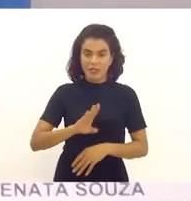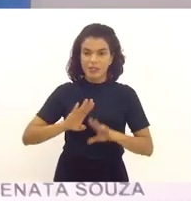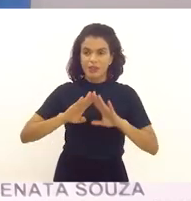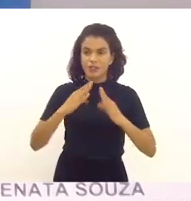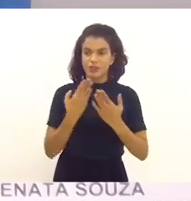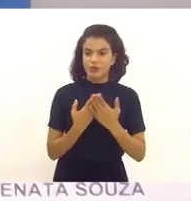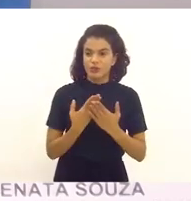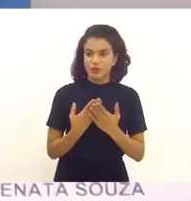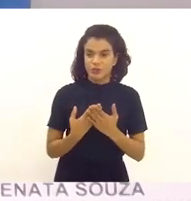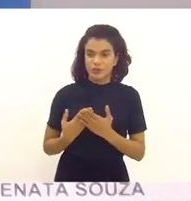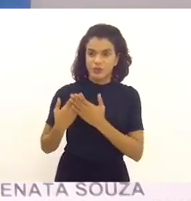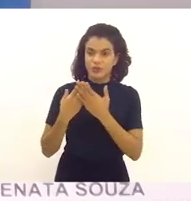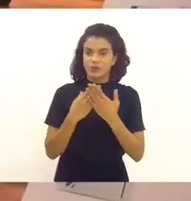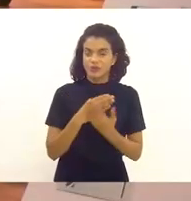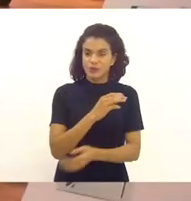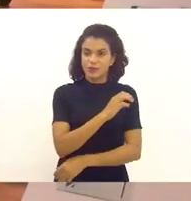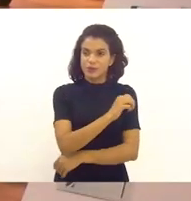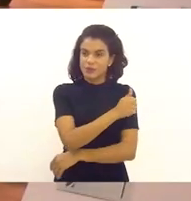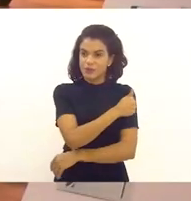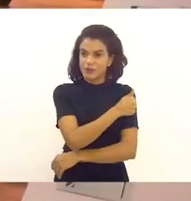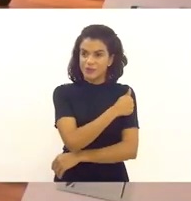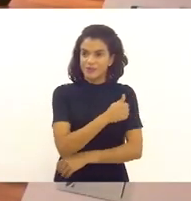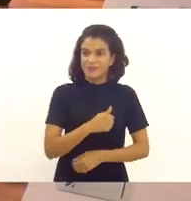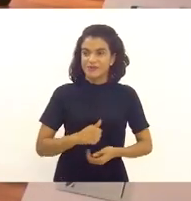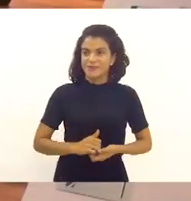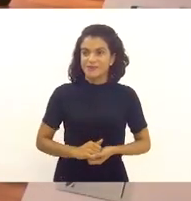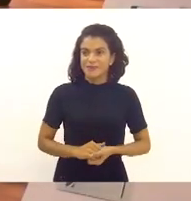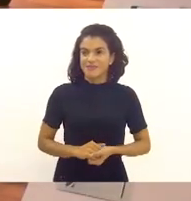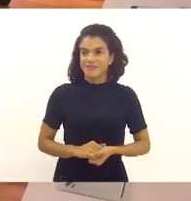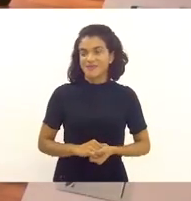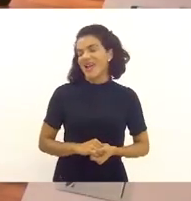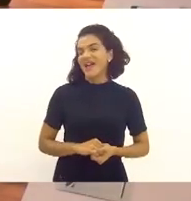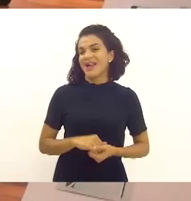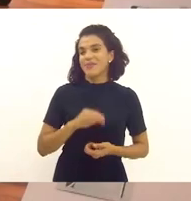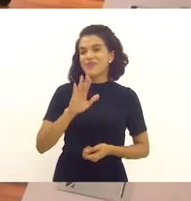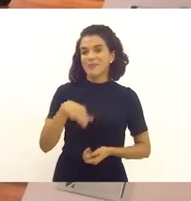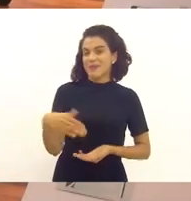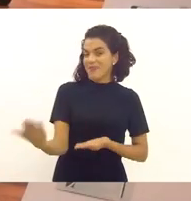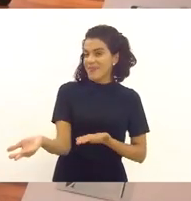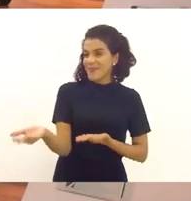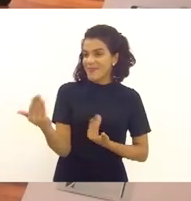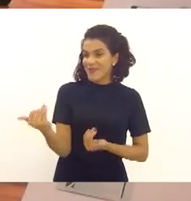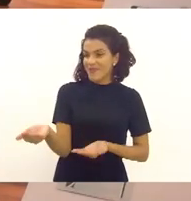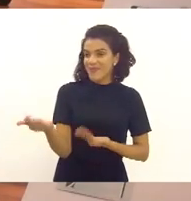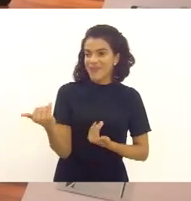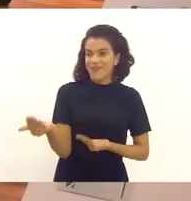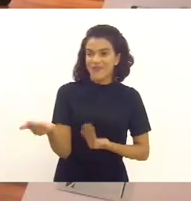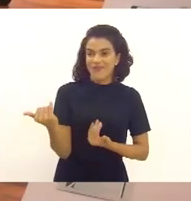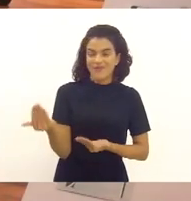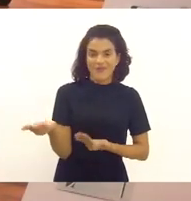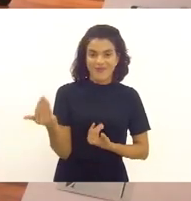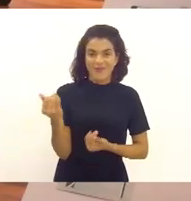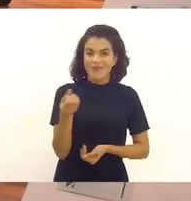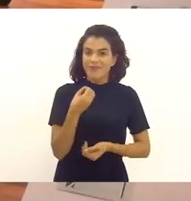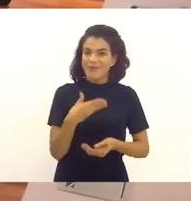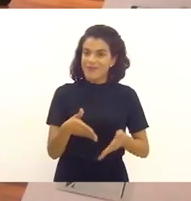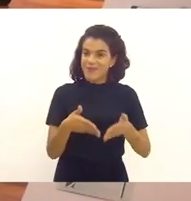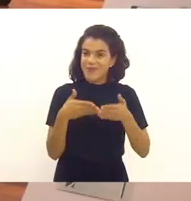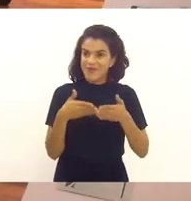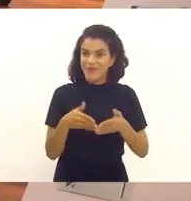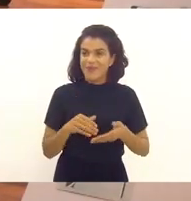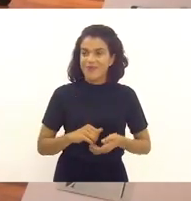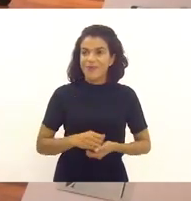dos a senhora a juventude bombando por favor Juliana